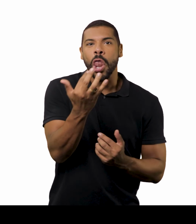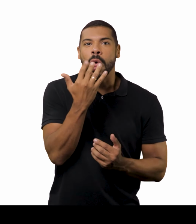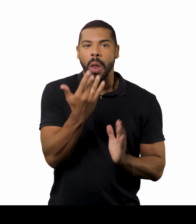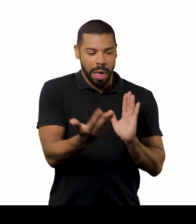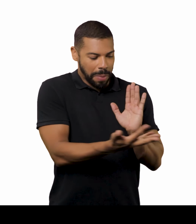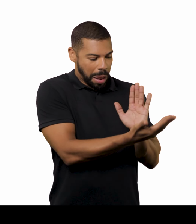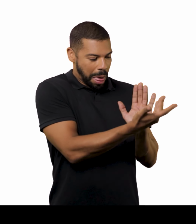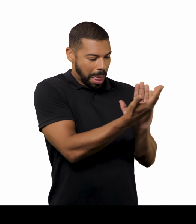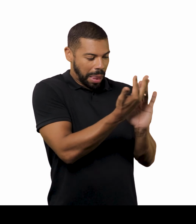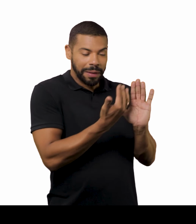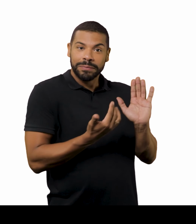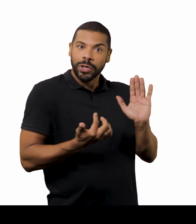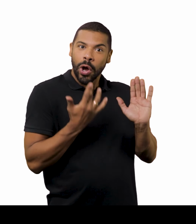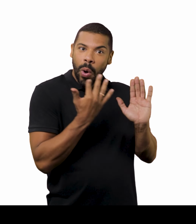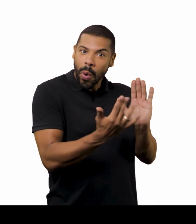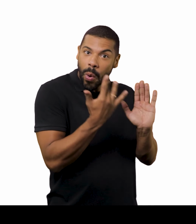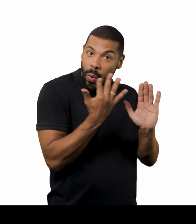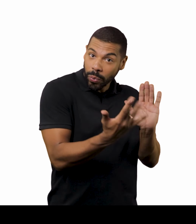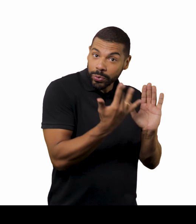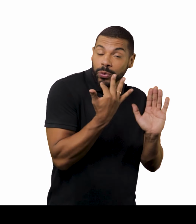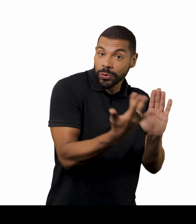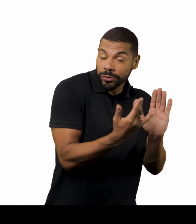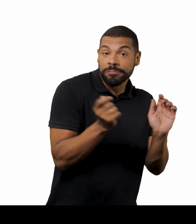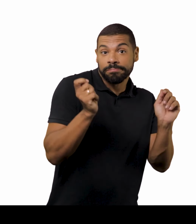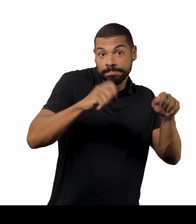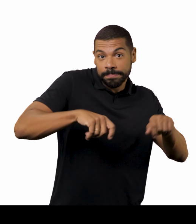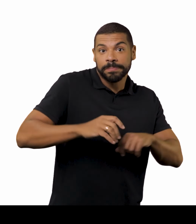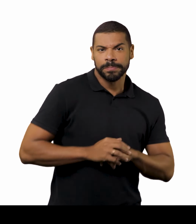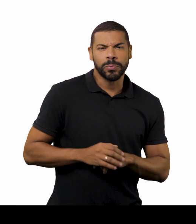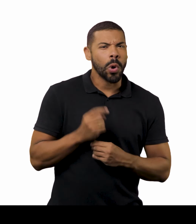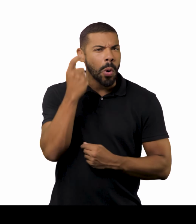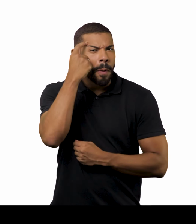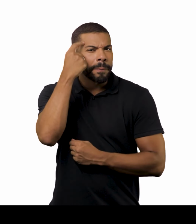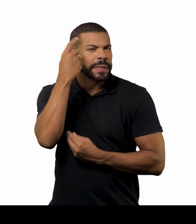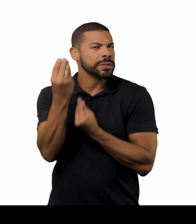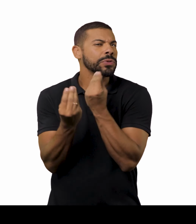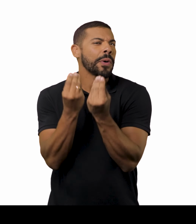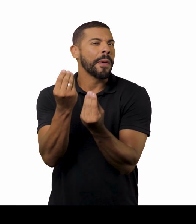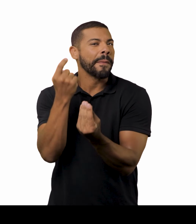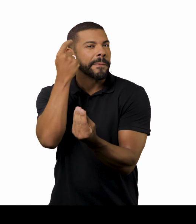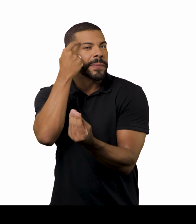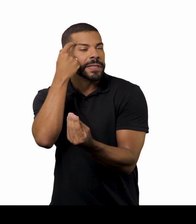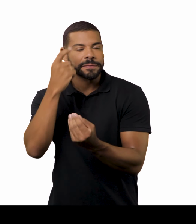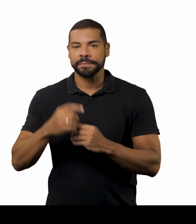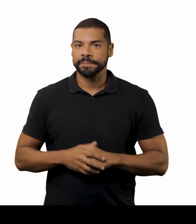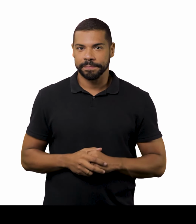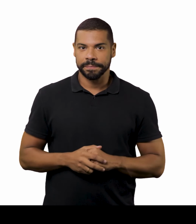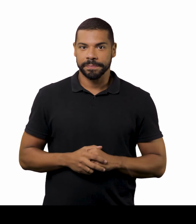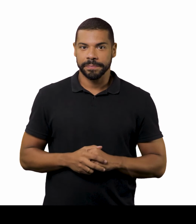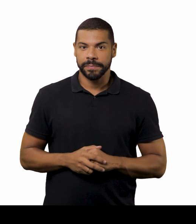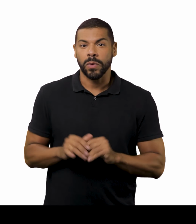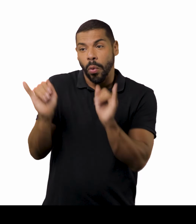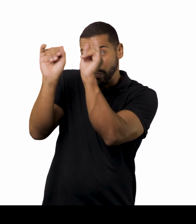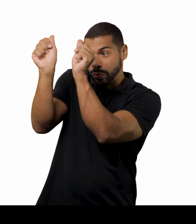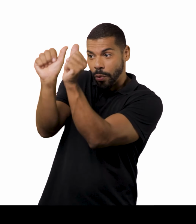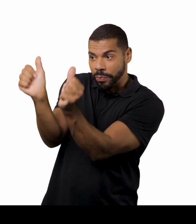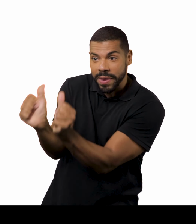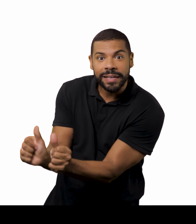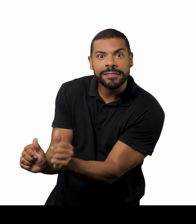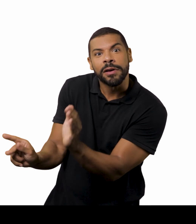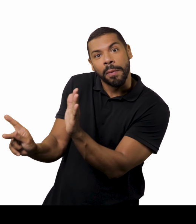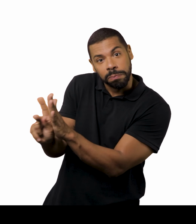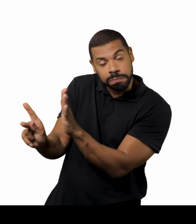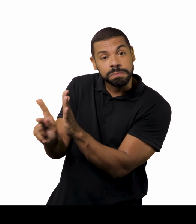cartela de cor da gente do projeto foram desses pós, que são os pós iniciais da vida, né? Os pós iniciais da magia do Candomblé. Nos rituais